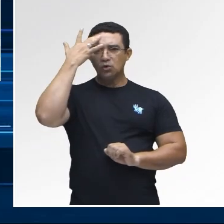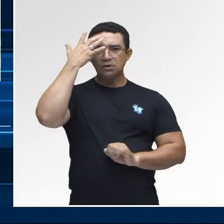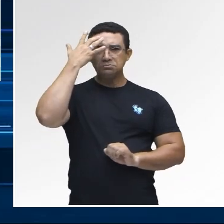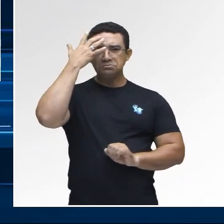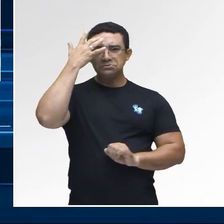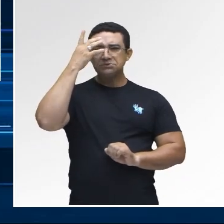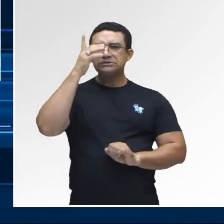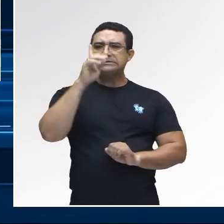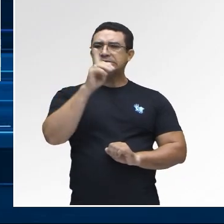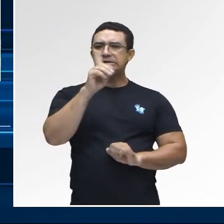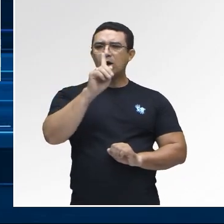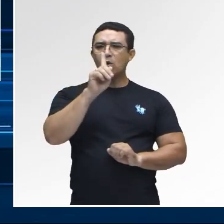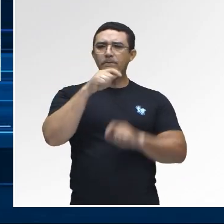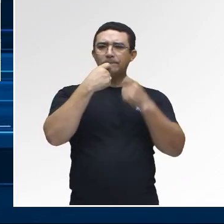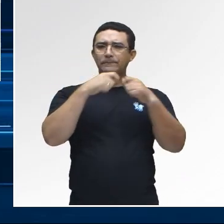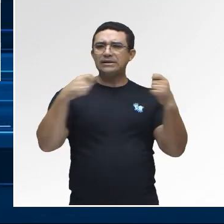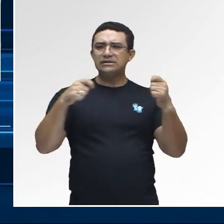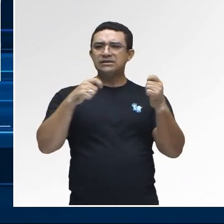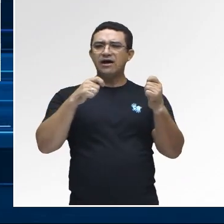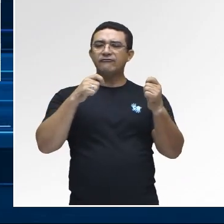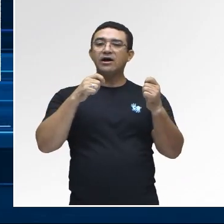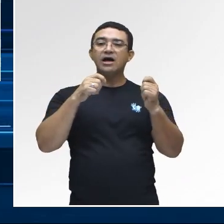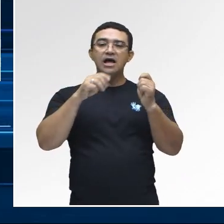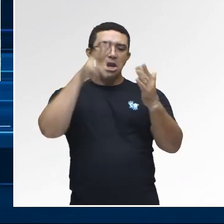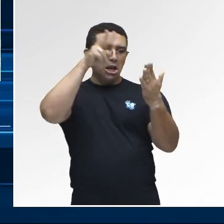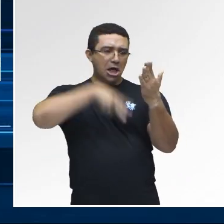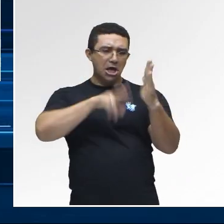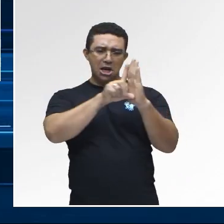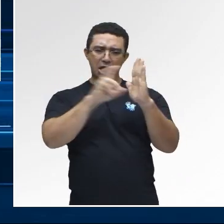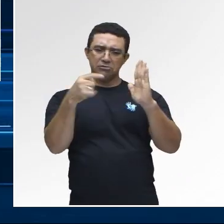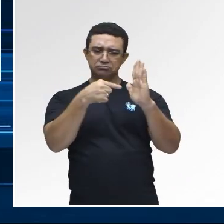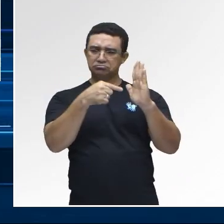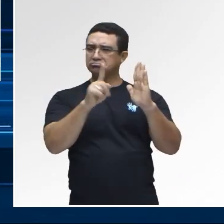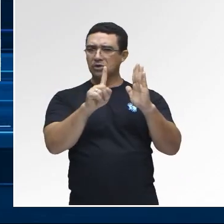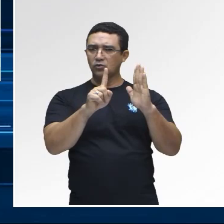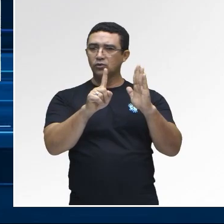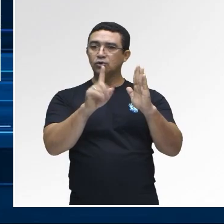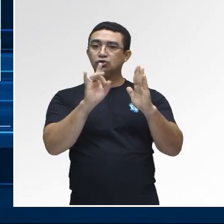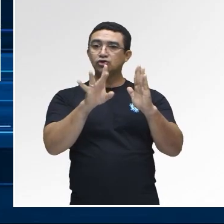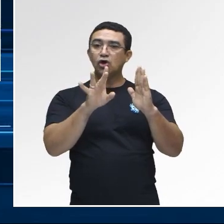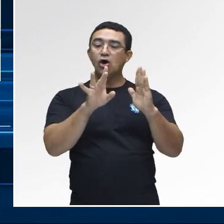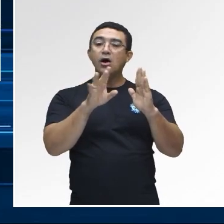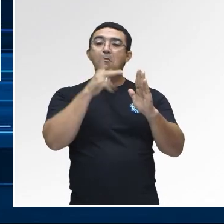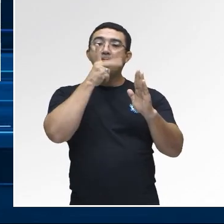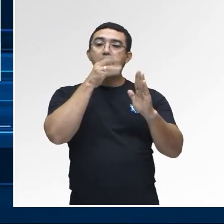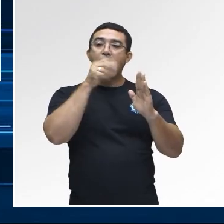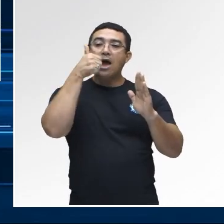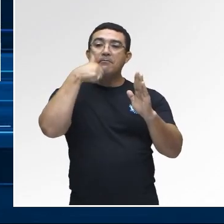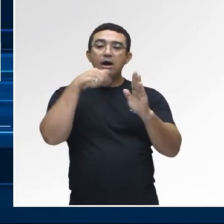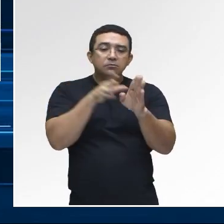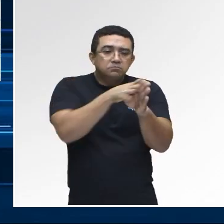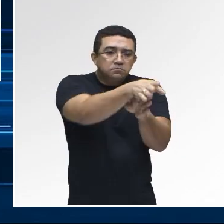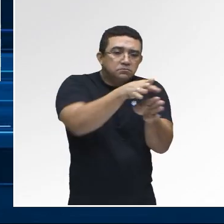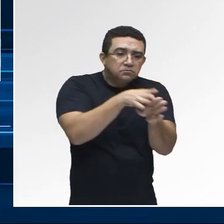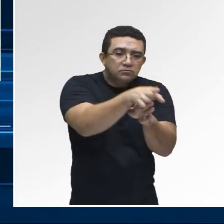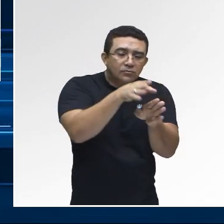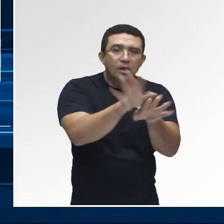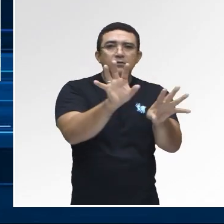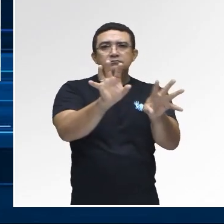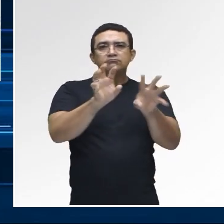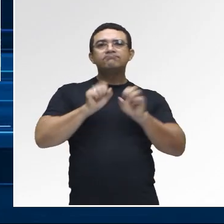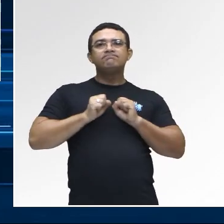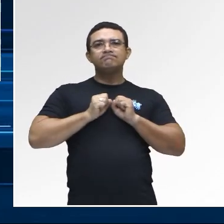para saber como deveriam obedecer. Eles recebiam essa educação